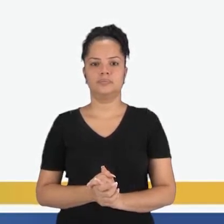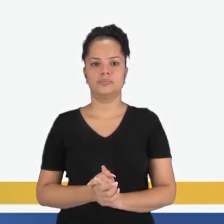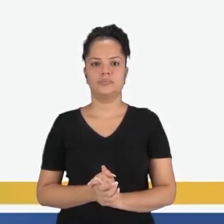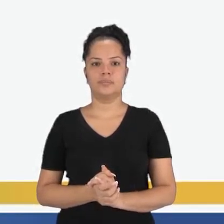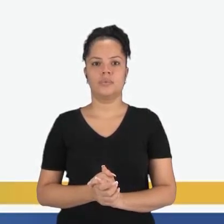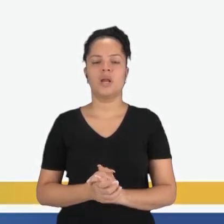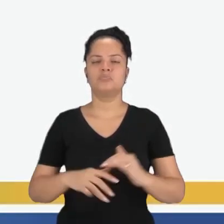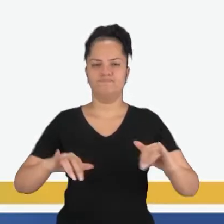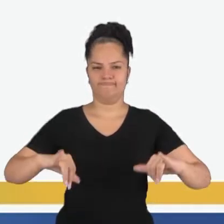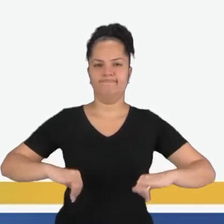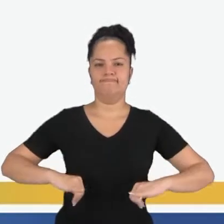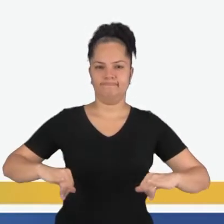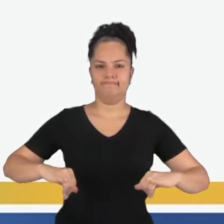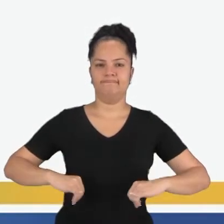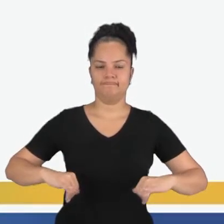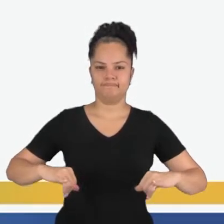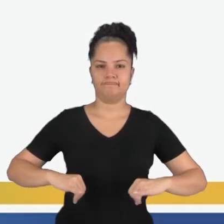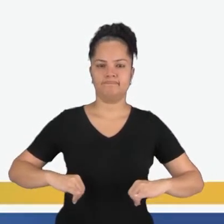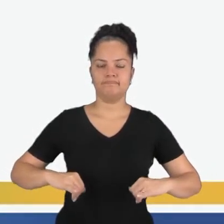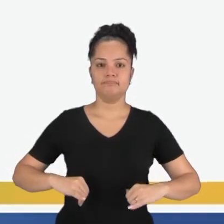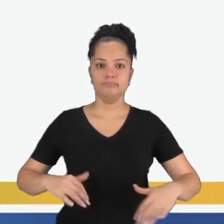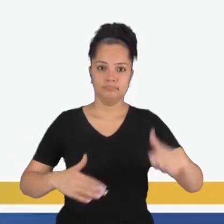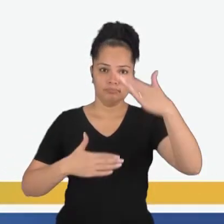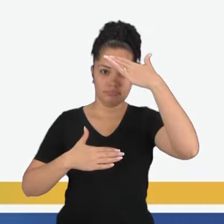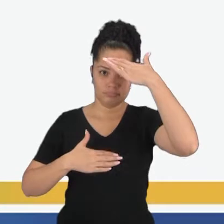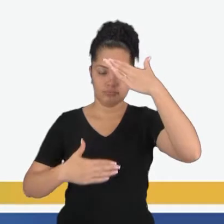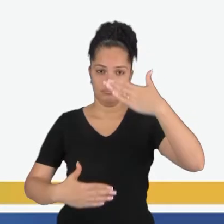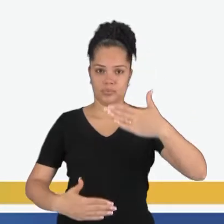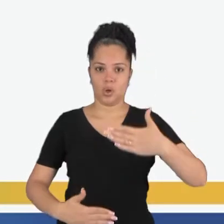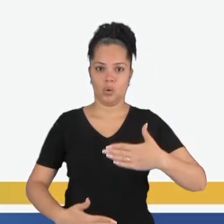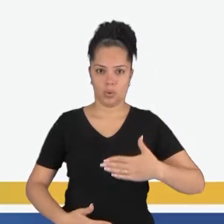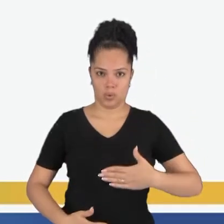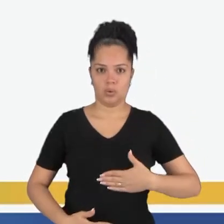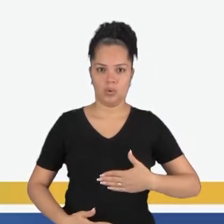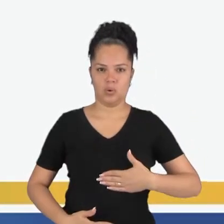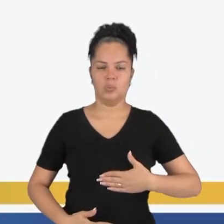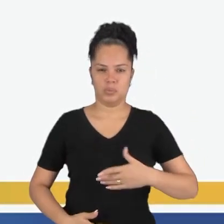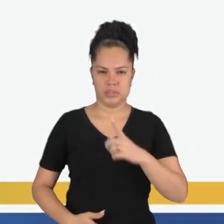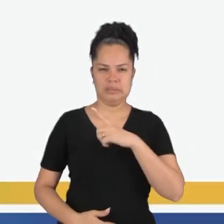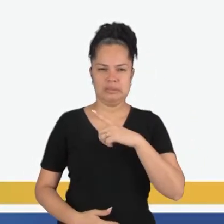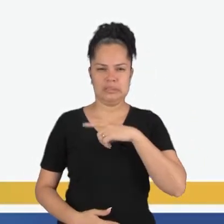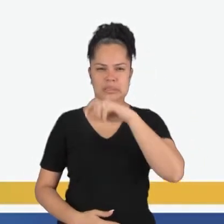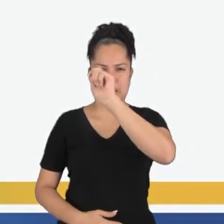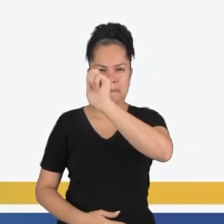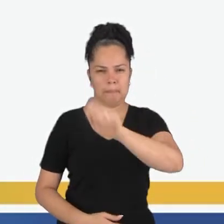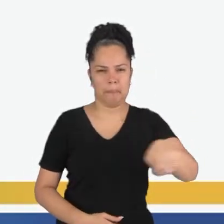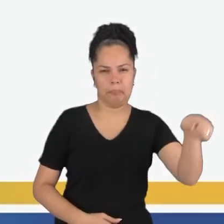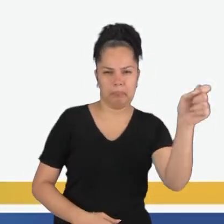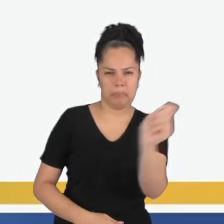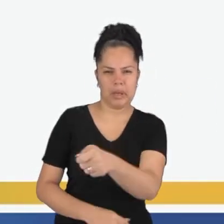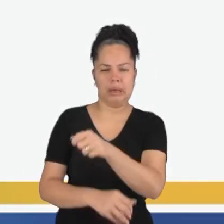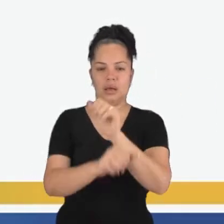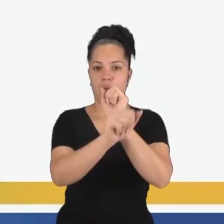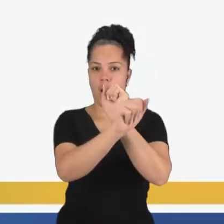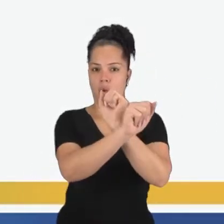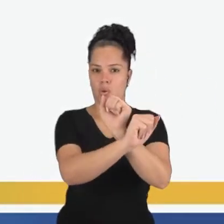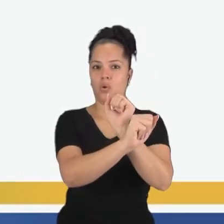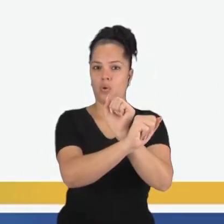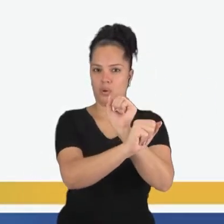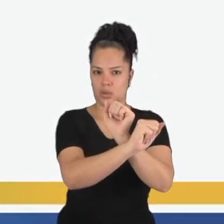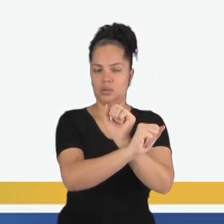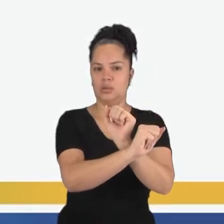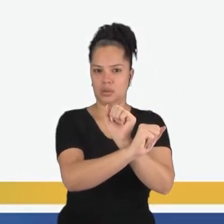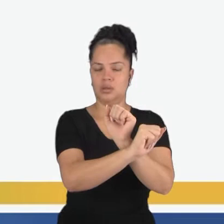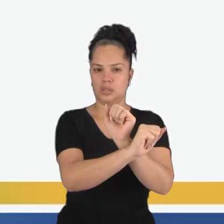Marcas de sofrimentos. Os corpos dessas pessoas eram marcados pelas correntes que os